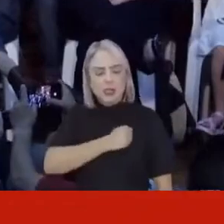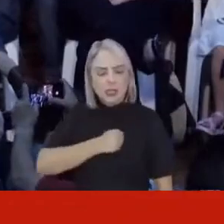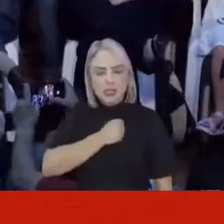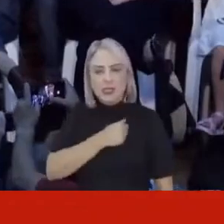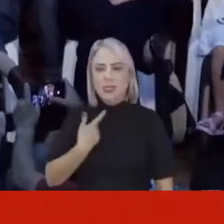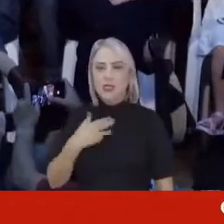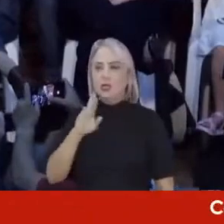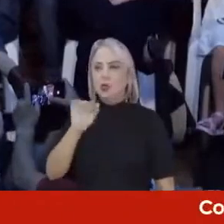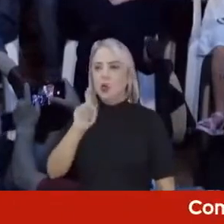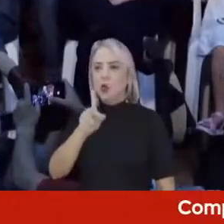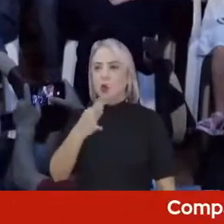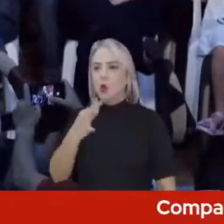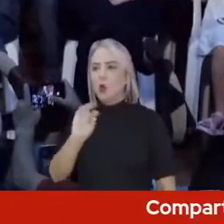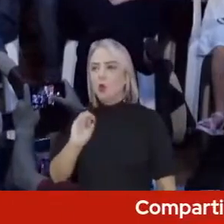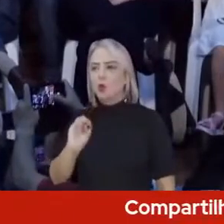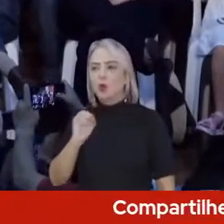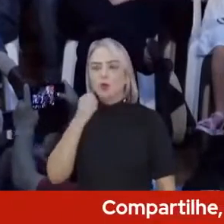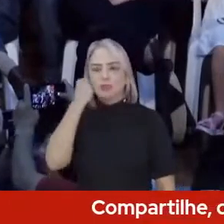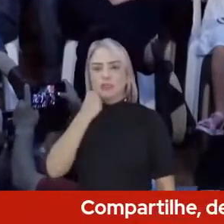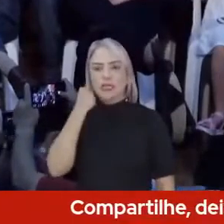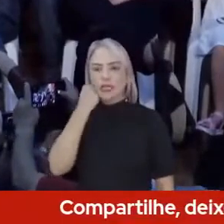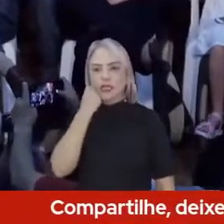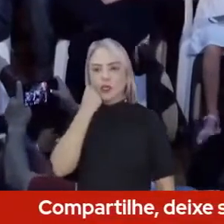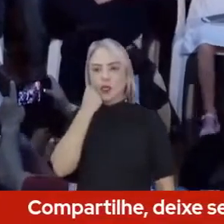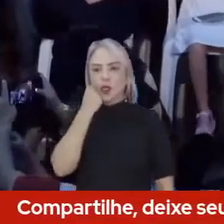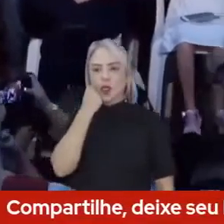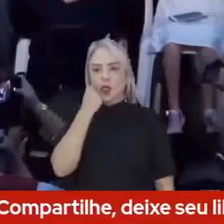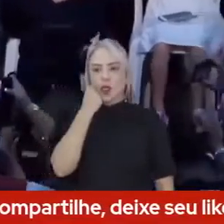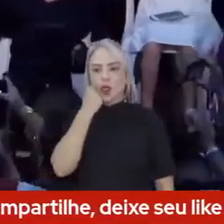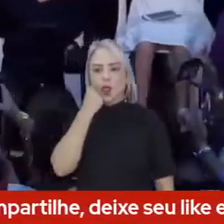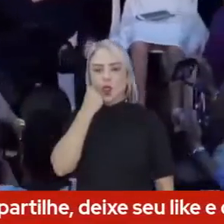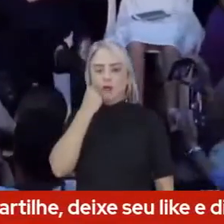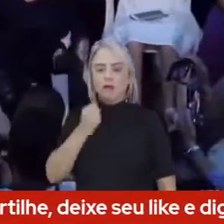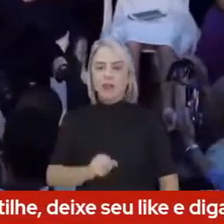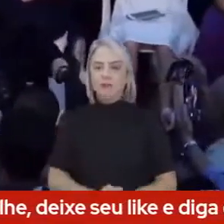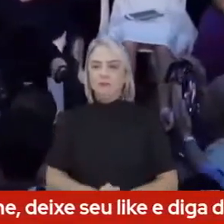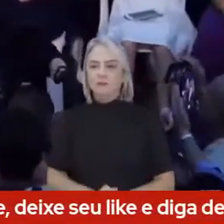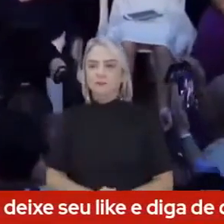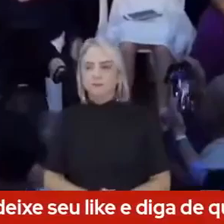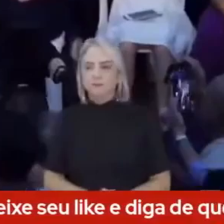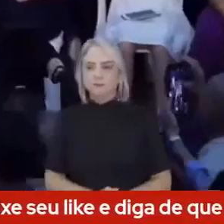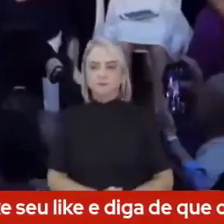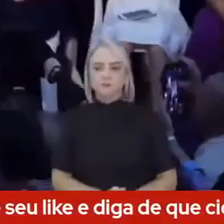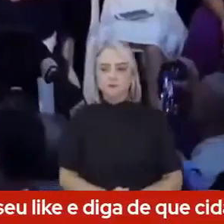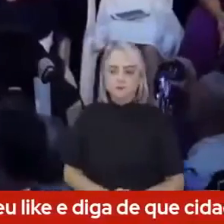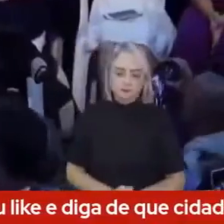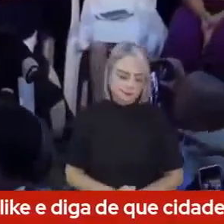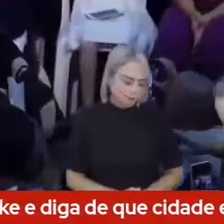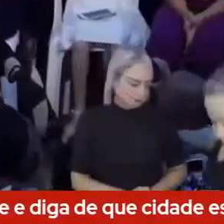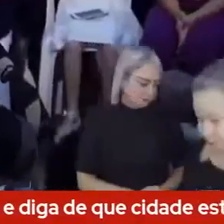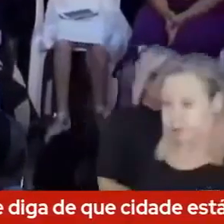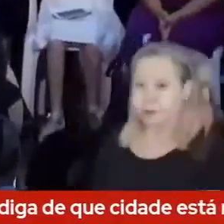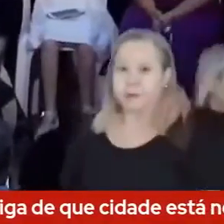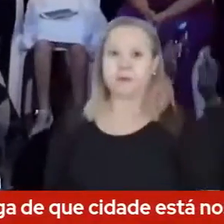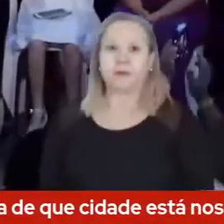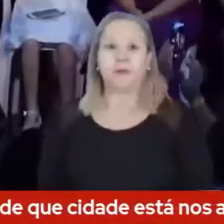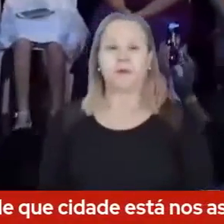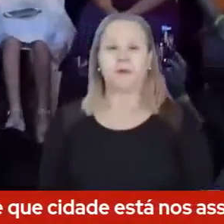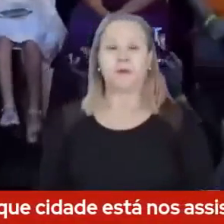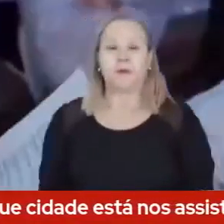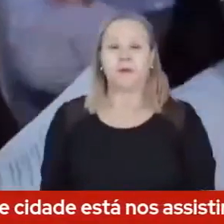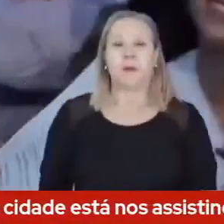Rodrigues, senador da República, orgulho de todos nós. Companheiro Omar